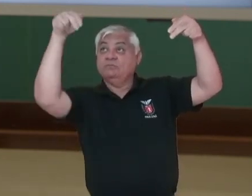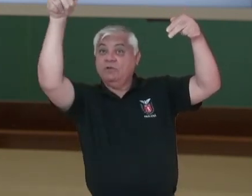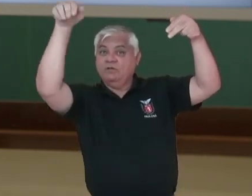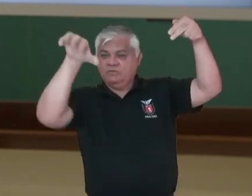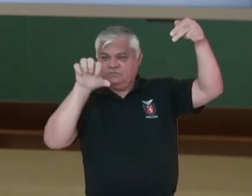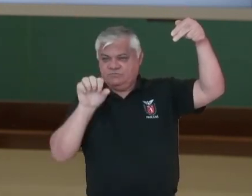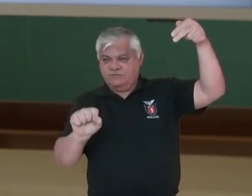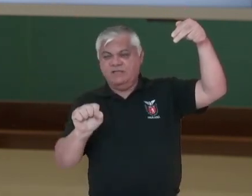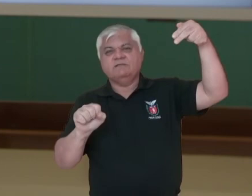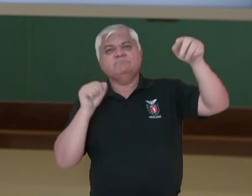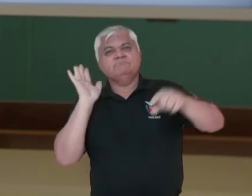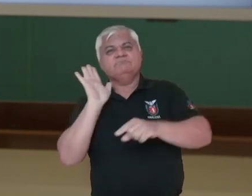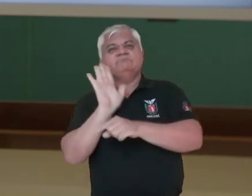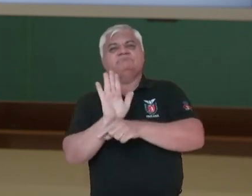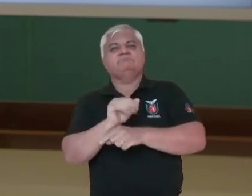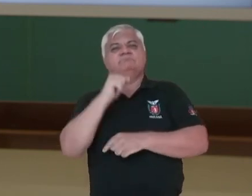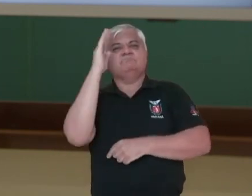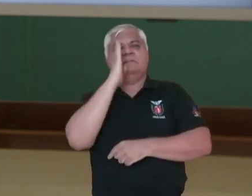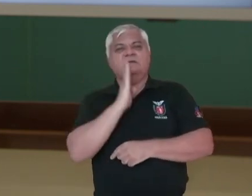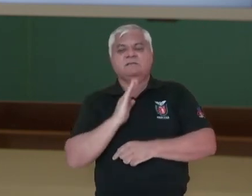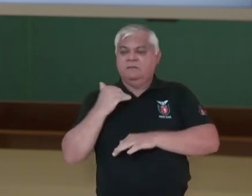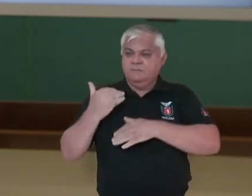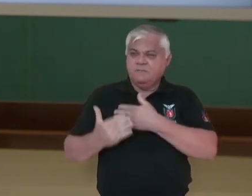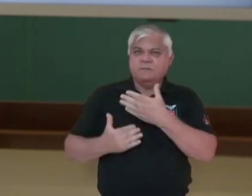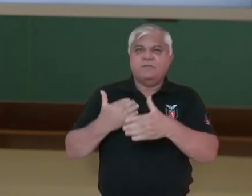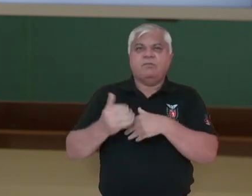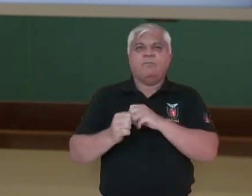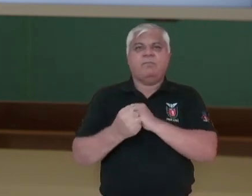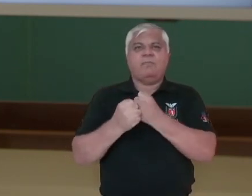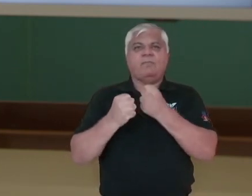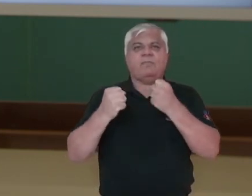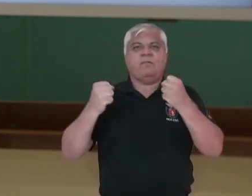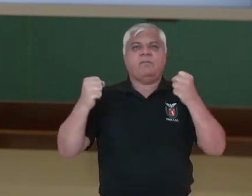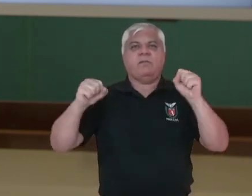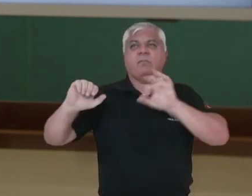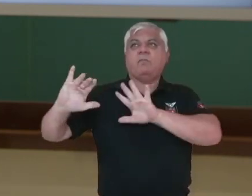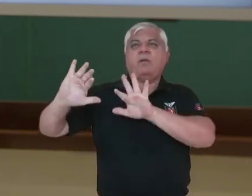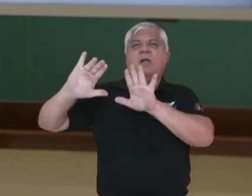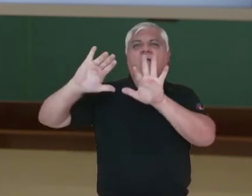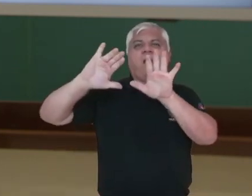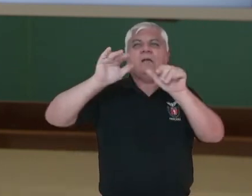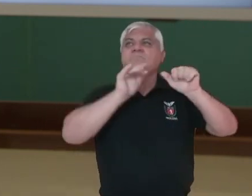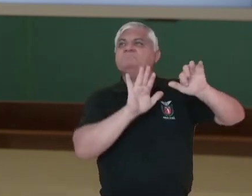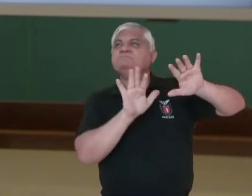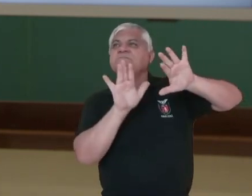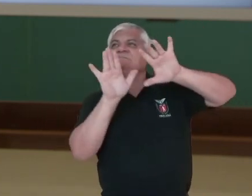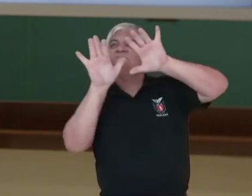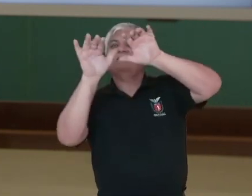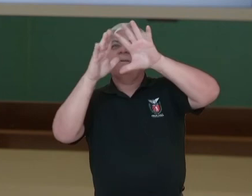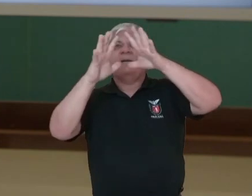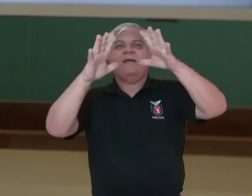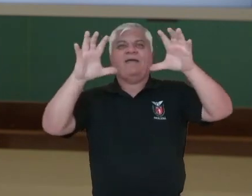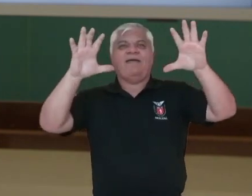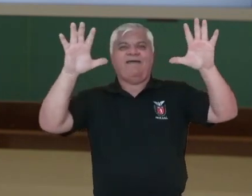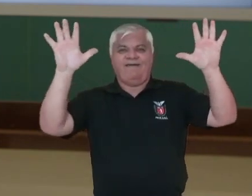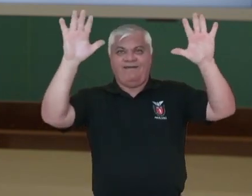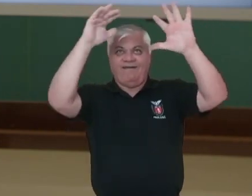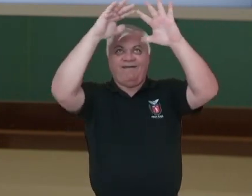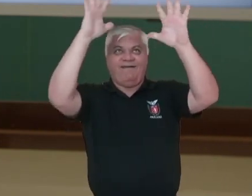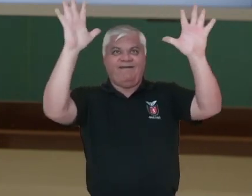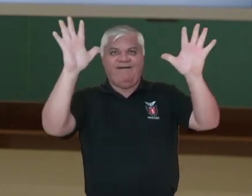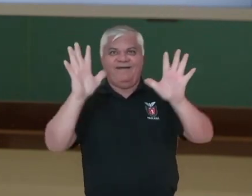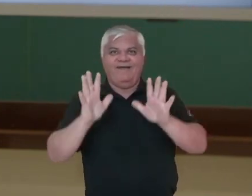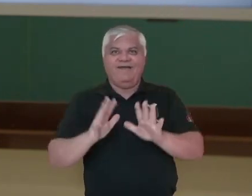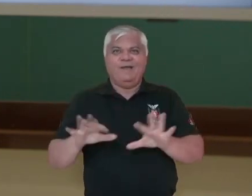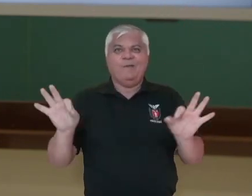elas contribuíram para a expansão do território brasileiro. Essa exploração econômica contribuiu para a expansão